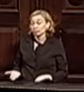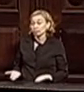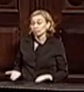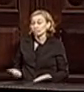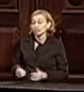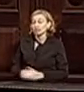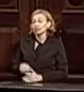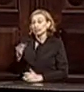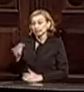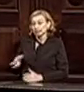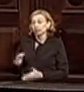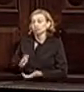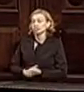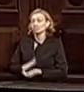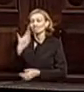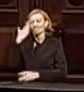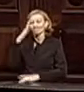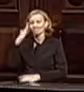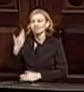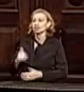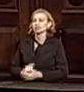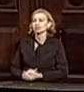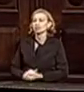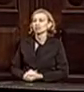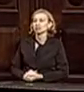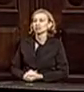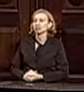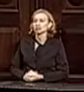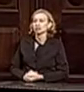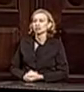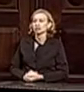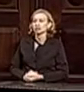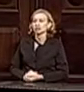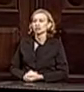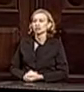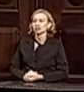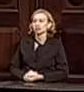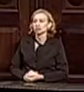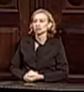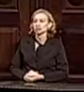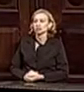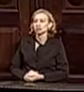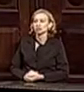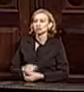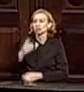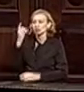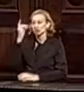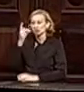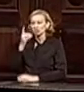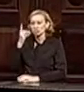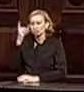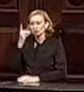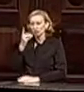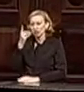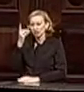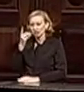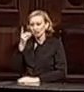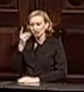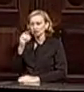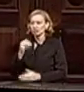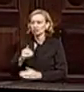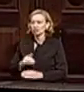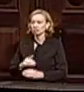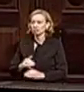exatamente por entender que um mandato de deputado deve priorizar acima de